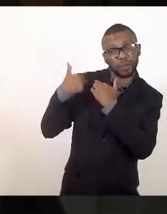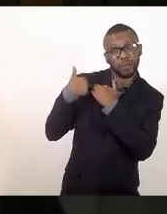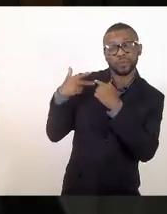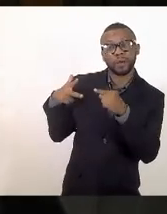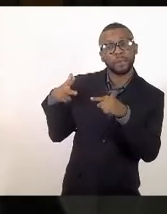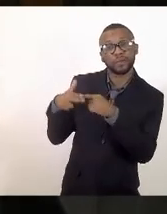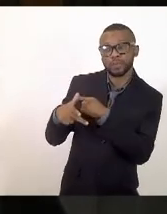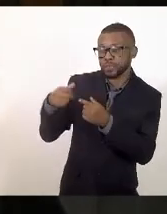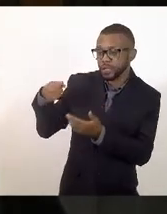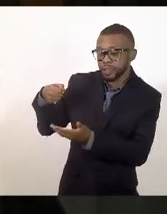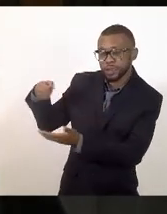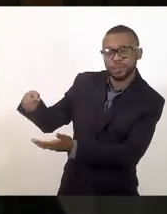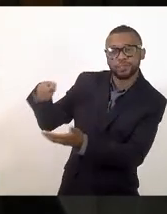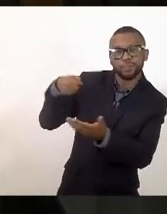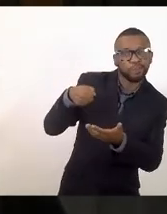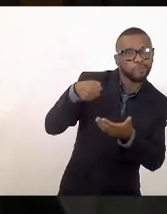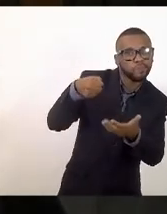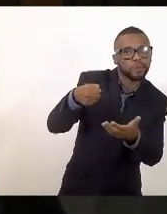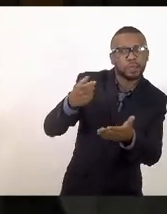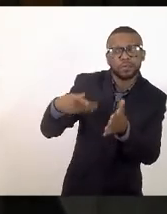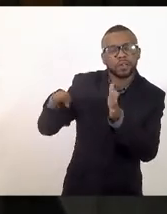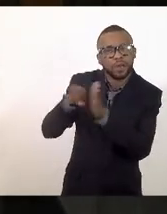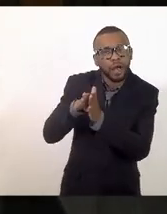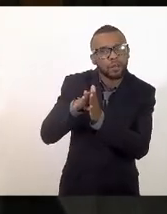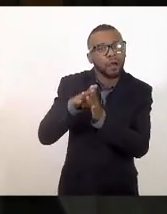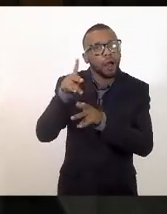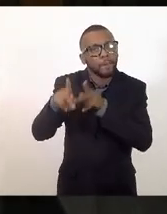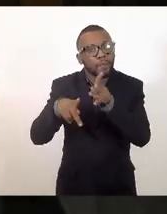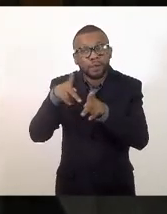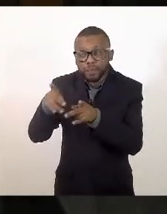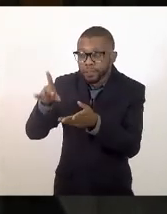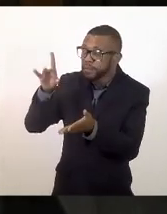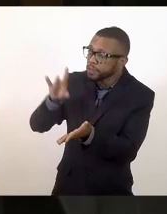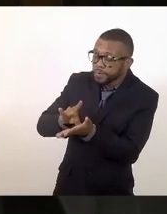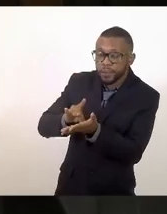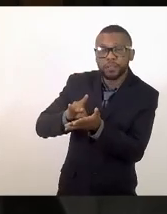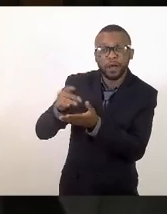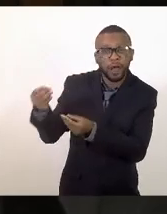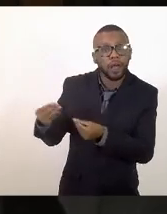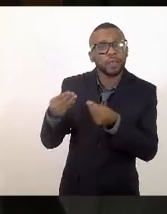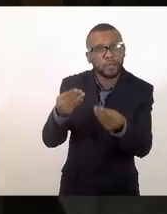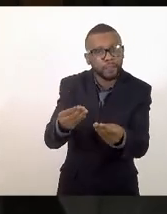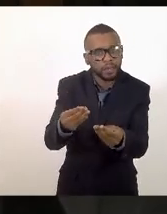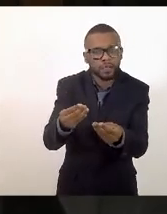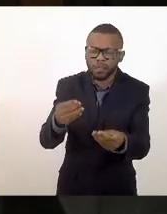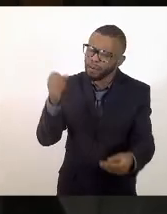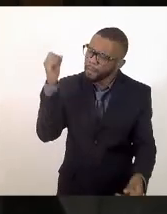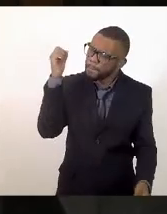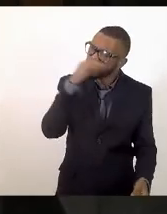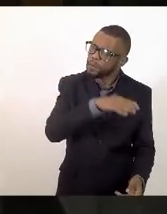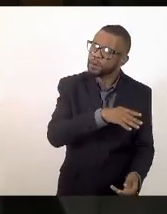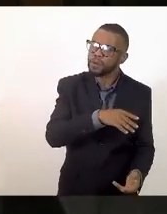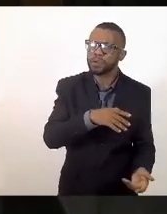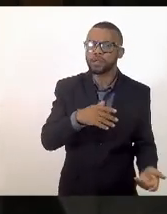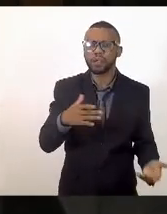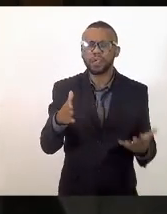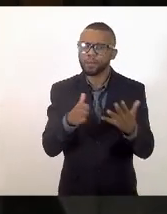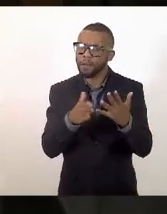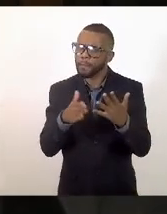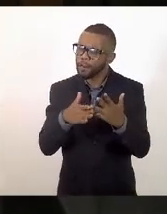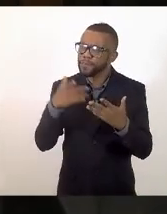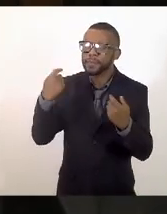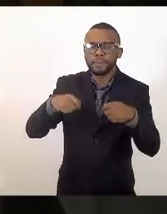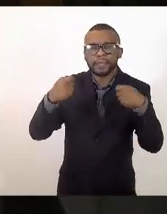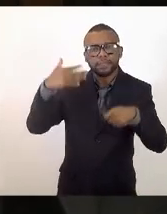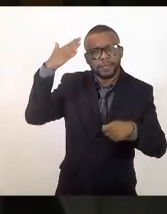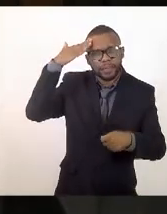tenham chegado à população efetivamente que deveria receber esses kits? Ora, seu moleque, Vossa Excelência deveria